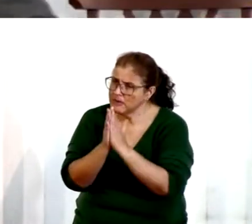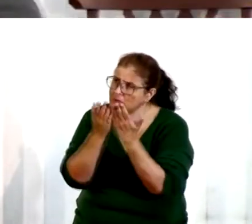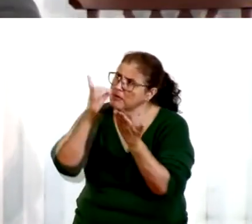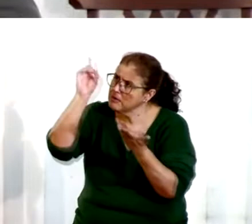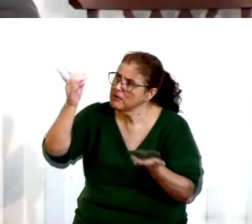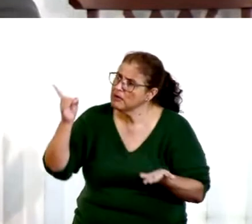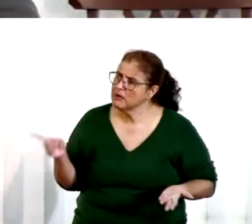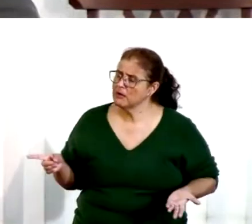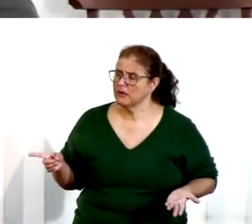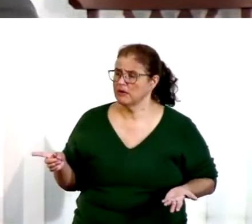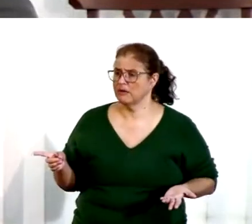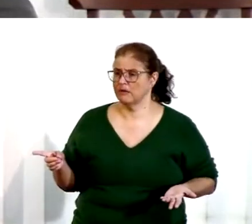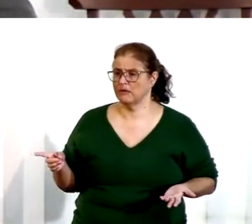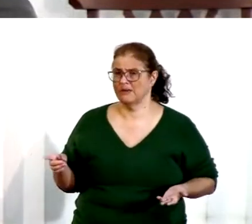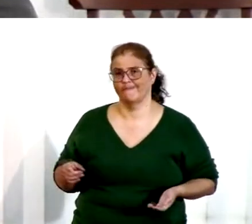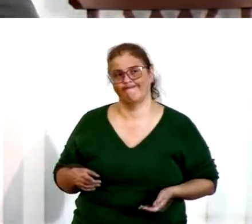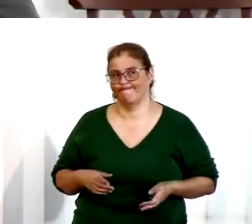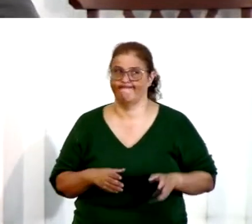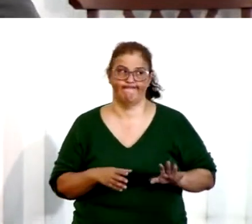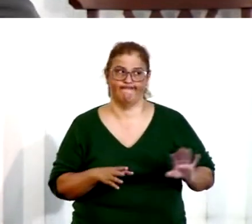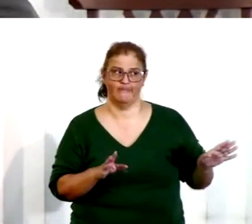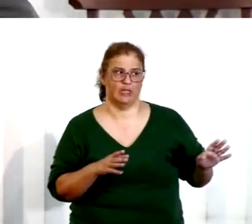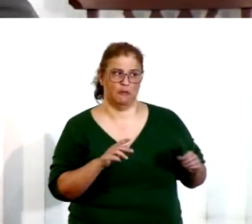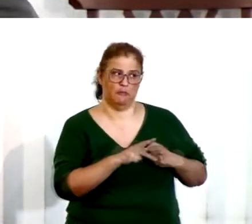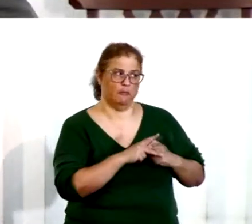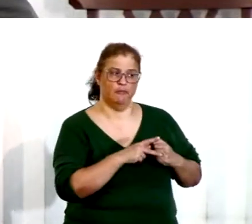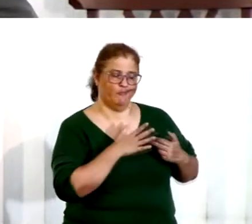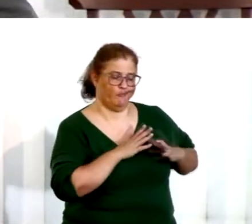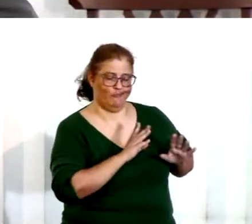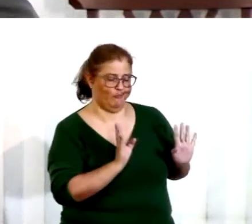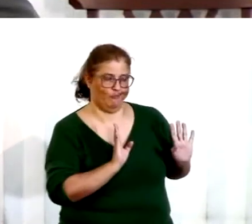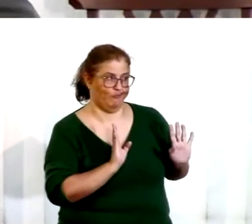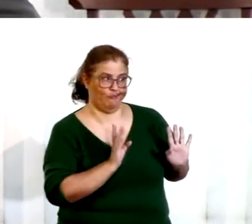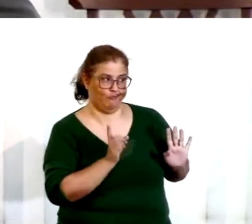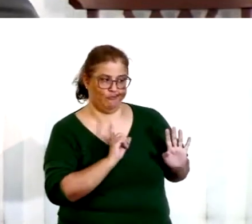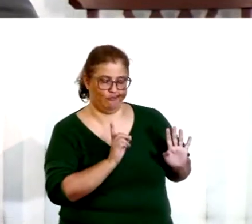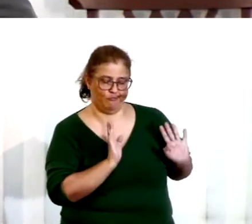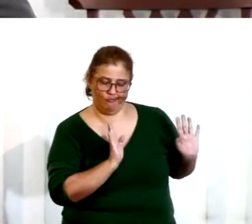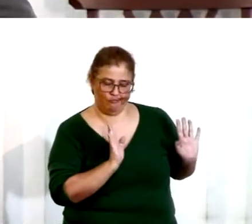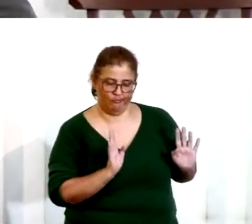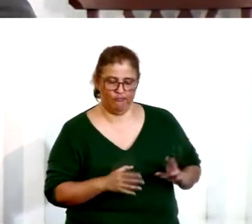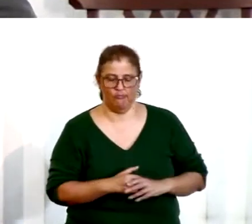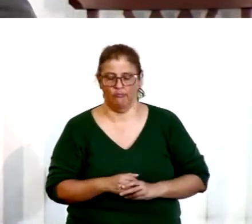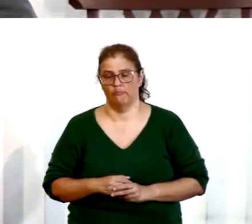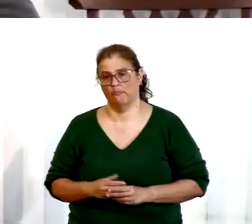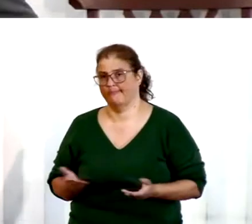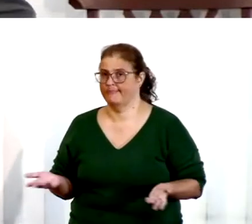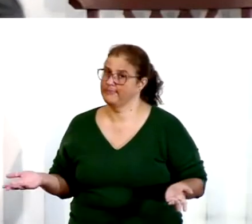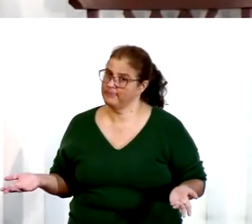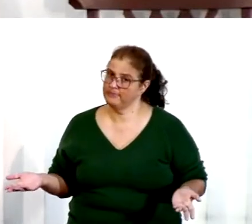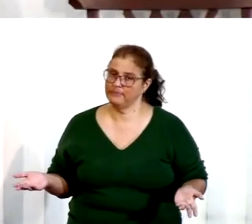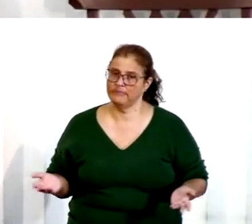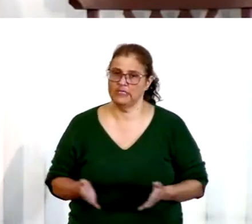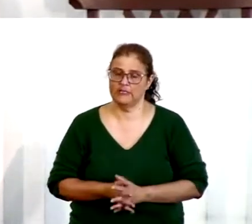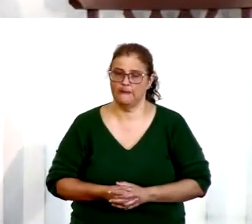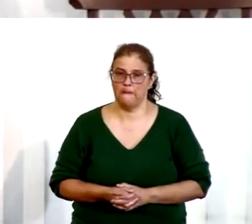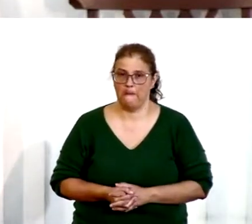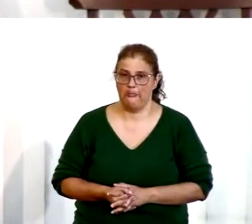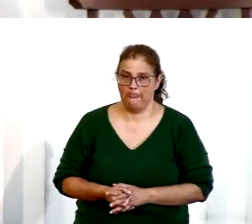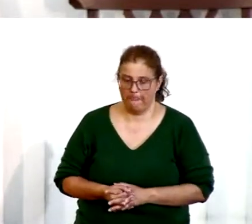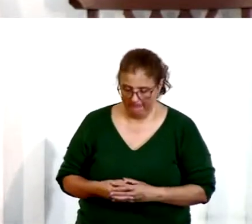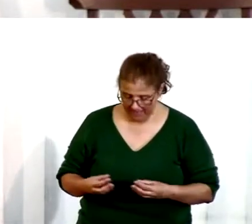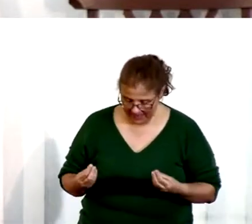Que igreja vai se formar? A igreja é alguma coisa diferente no mundo, meus irmãos. A igreja é uma comunidade